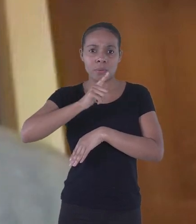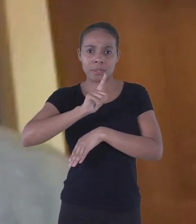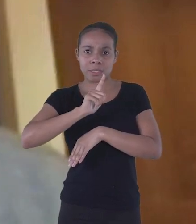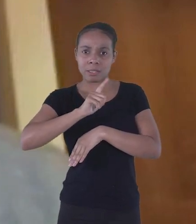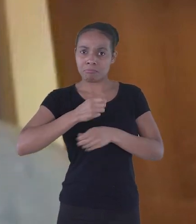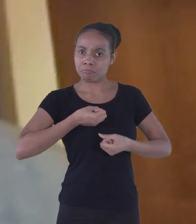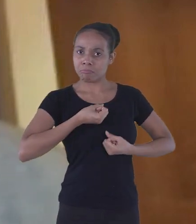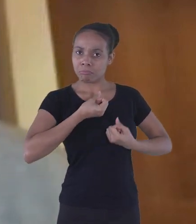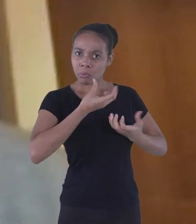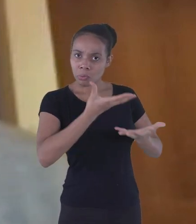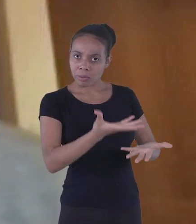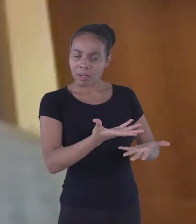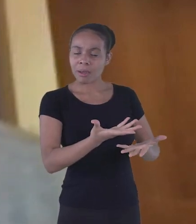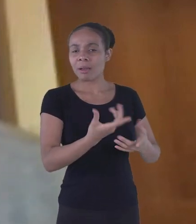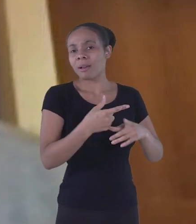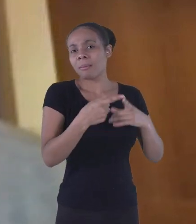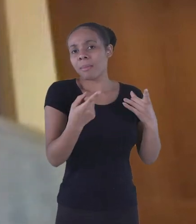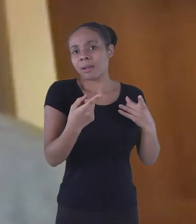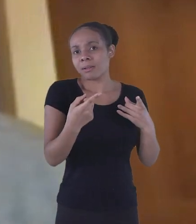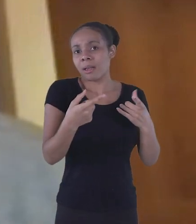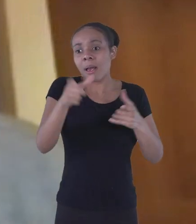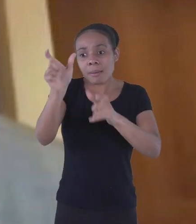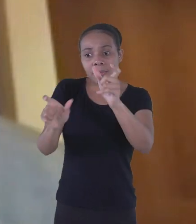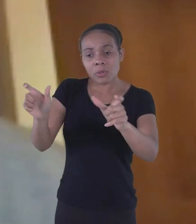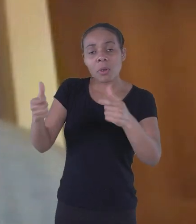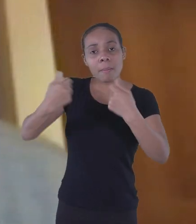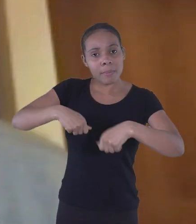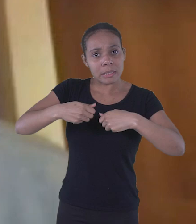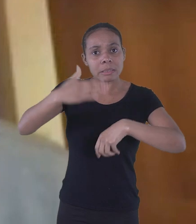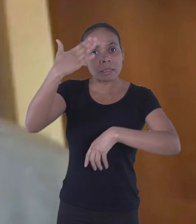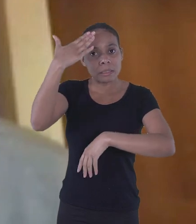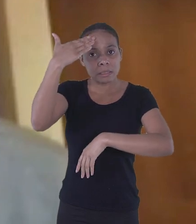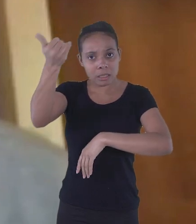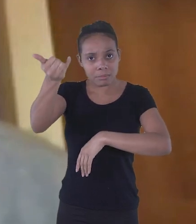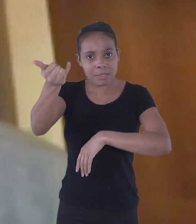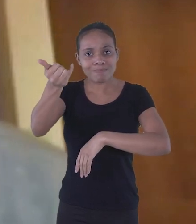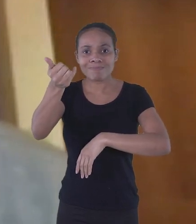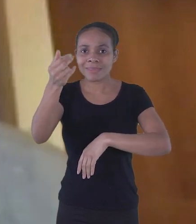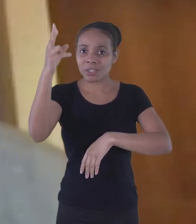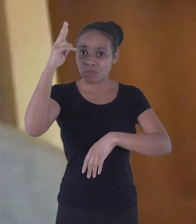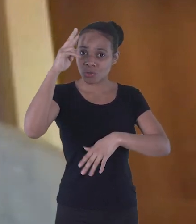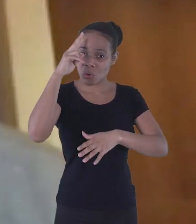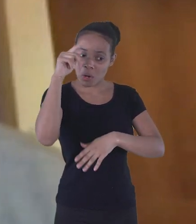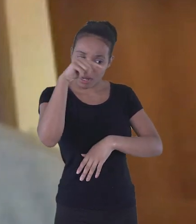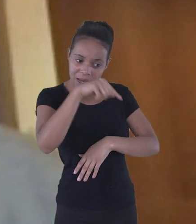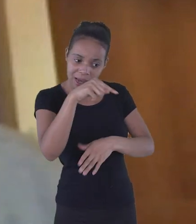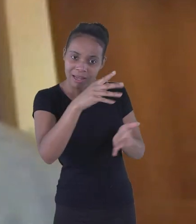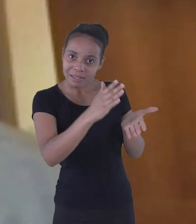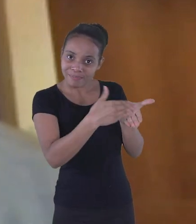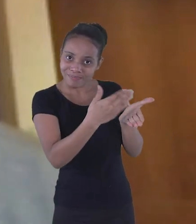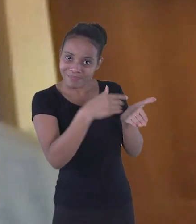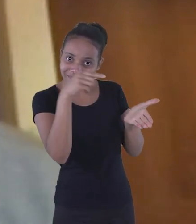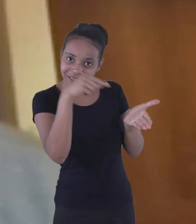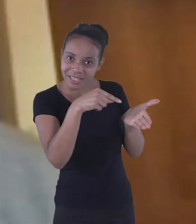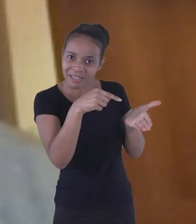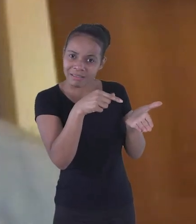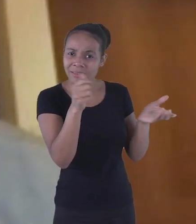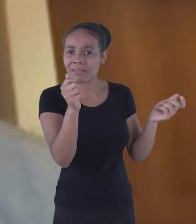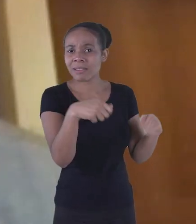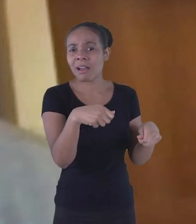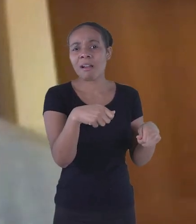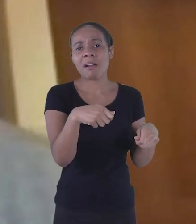pessoas têm que saber que essa história que está sendo contada poderia estar sendo contada de outra forma